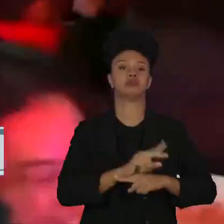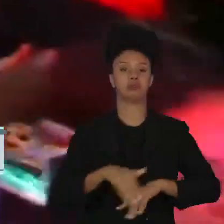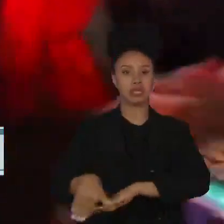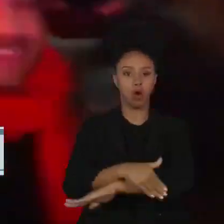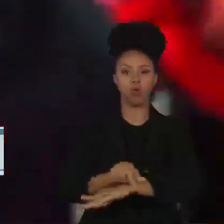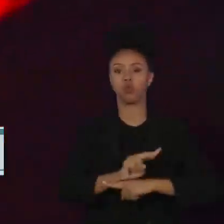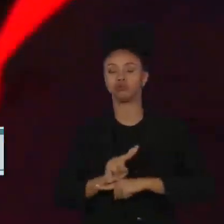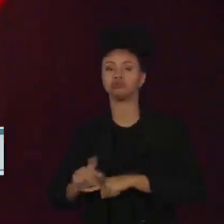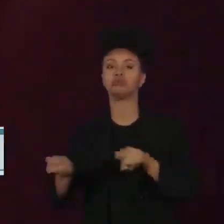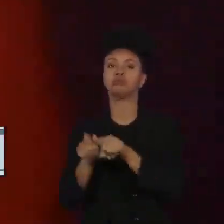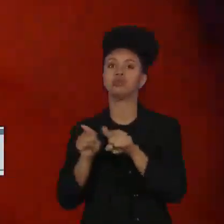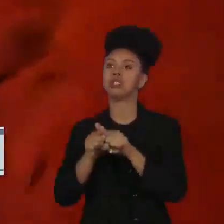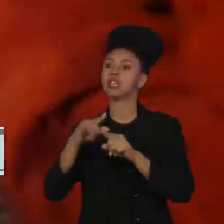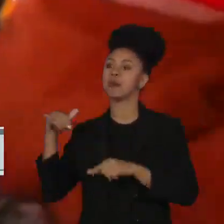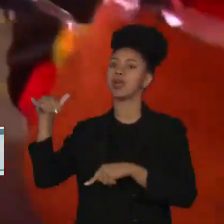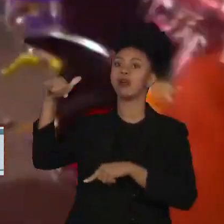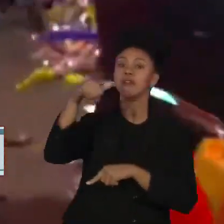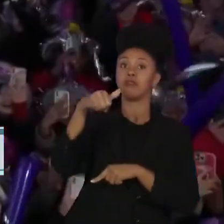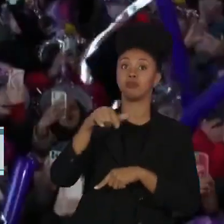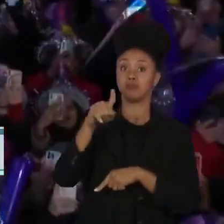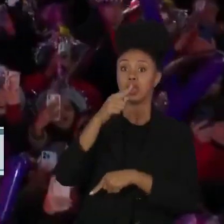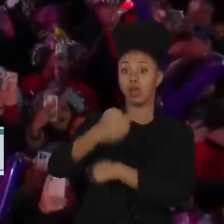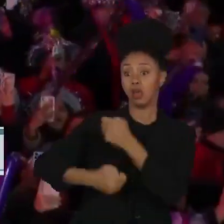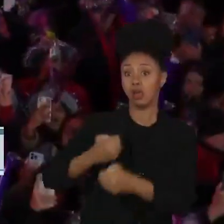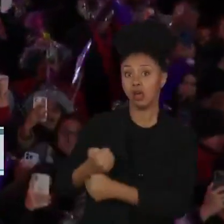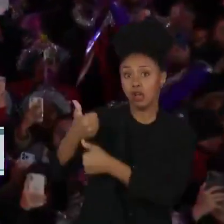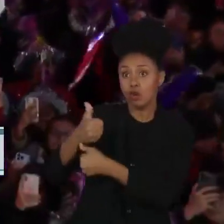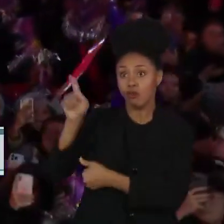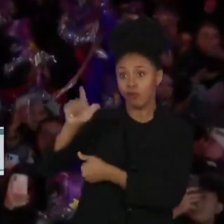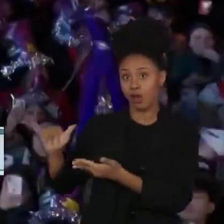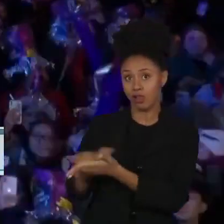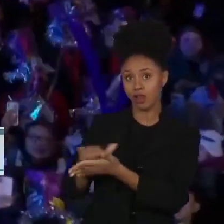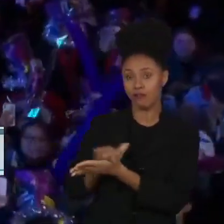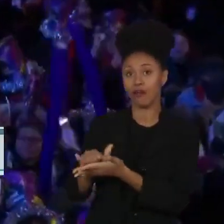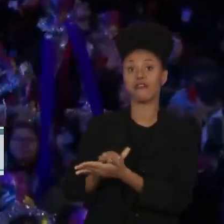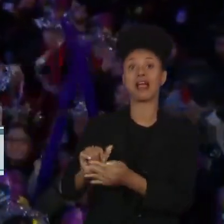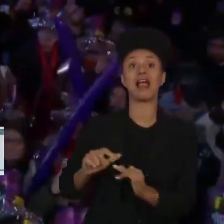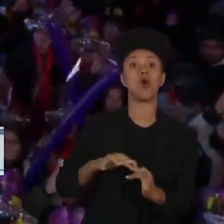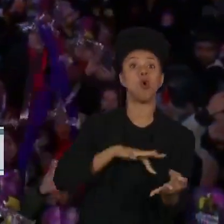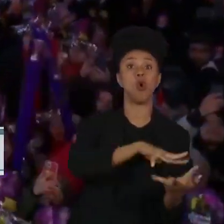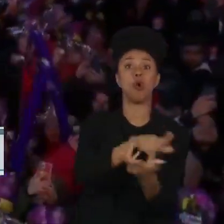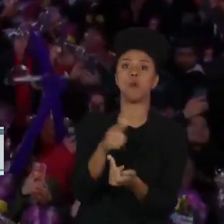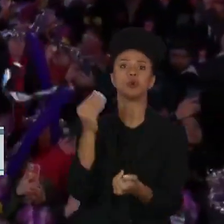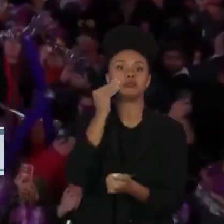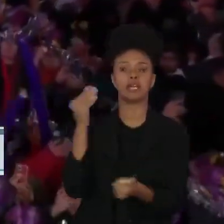O Réveillon de Nova York é um dos mais disputados do planeta.